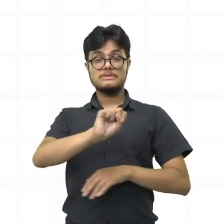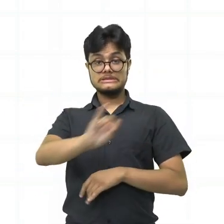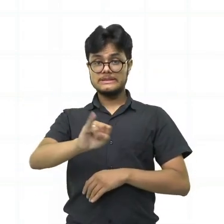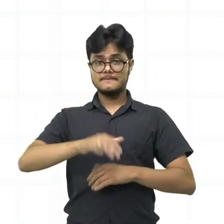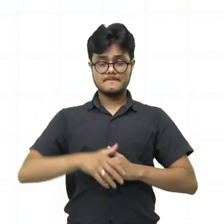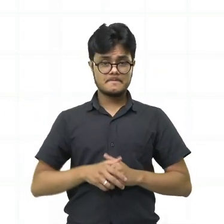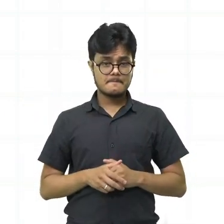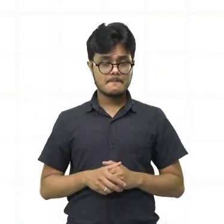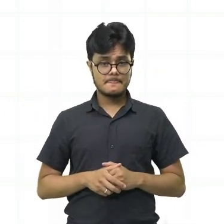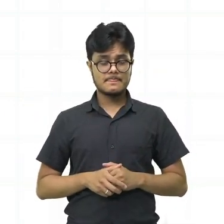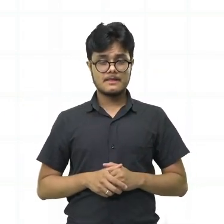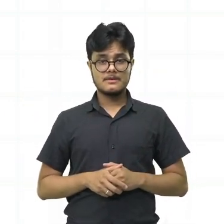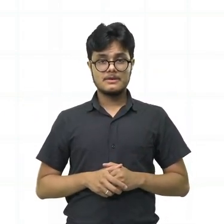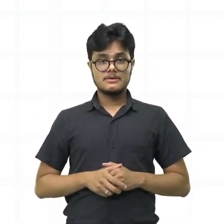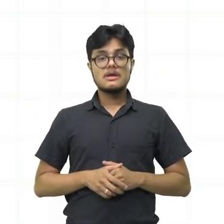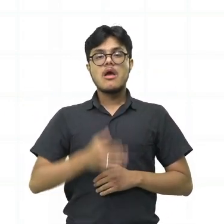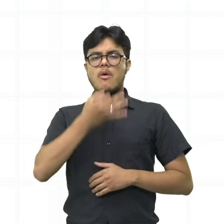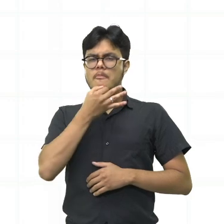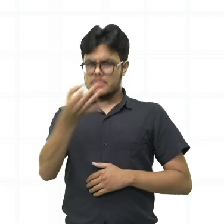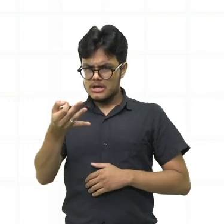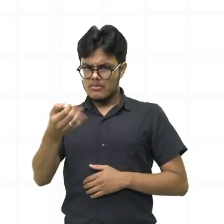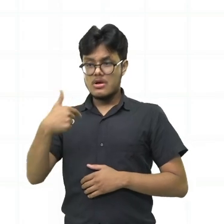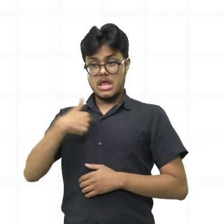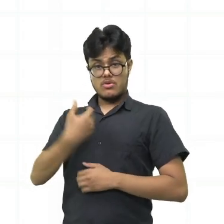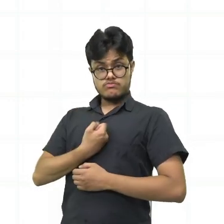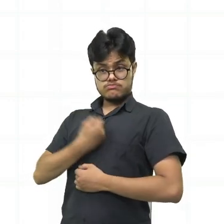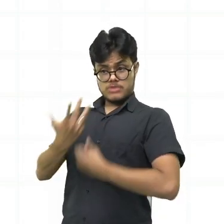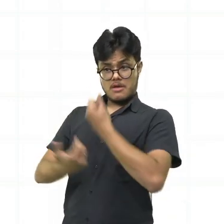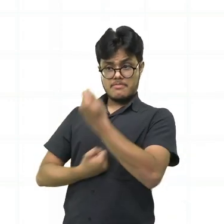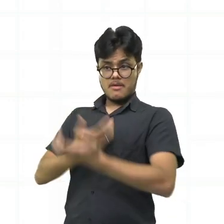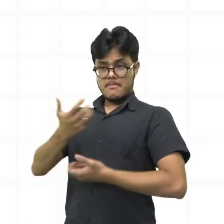opinião é algo que eu vou emitir, né?